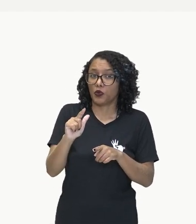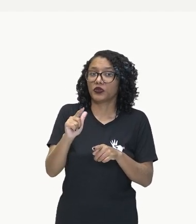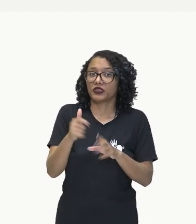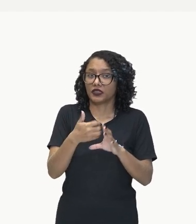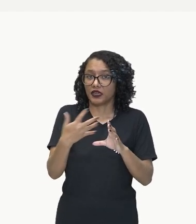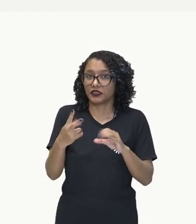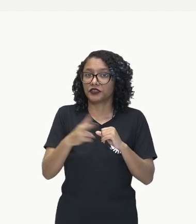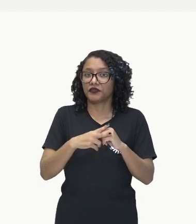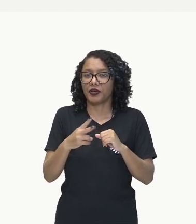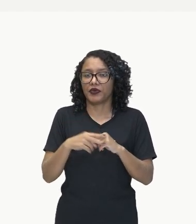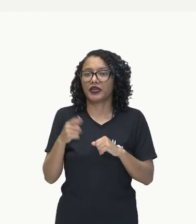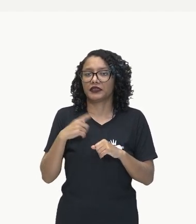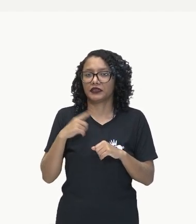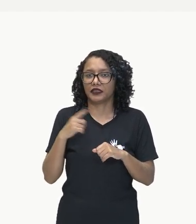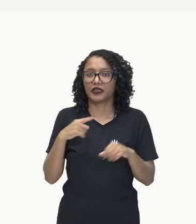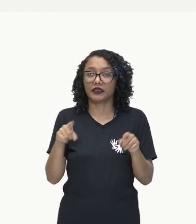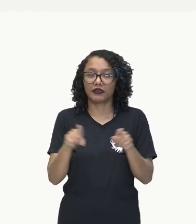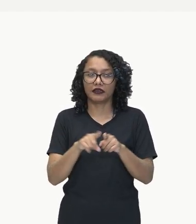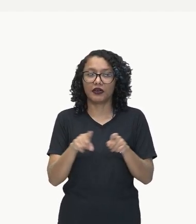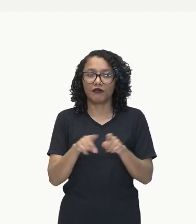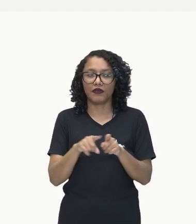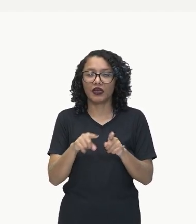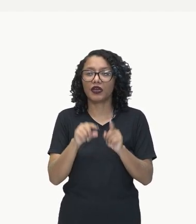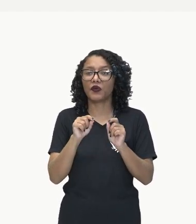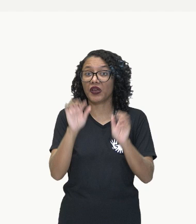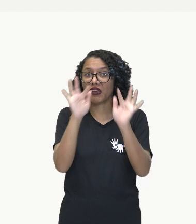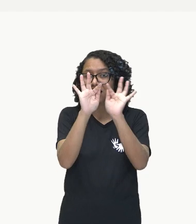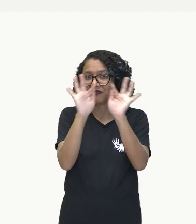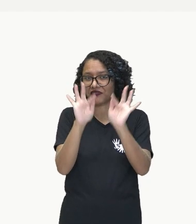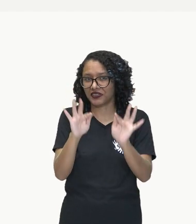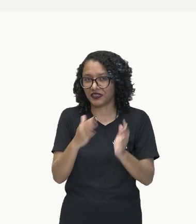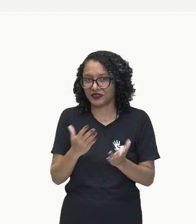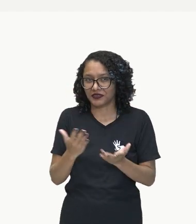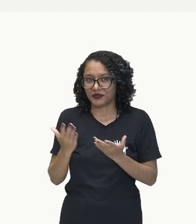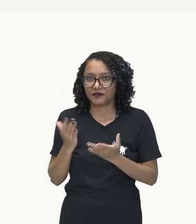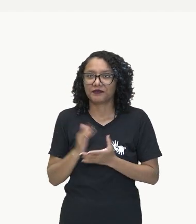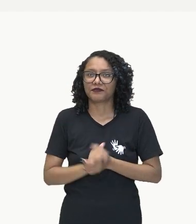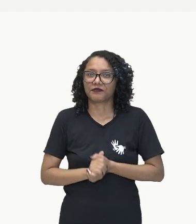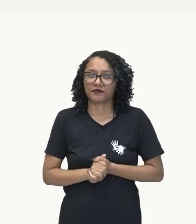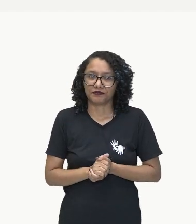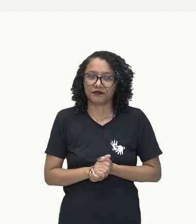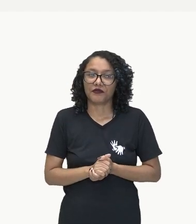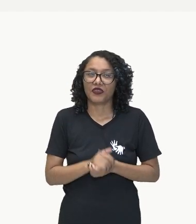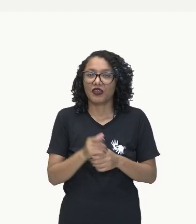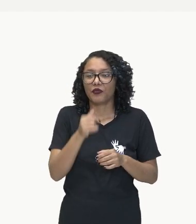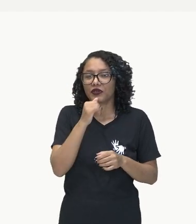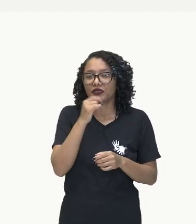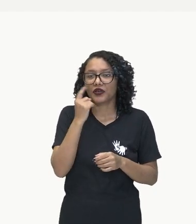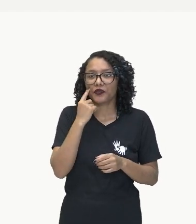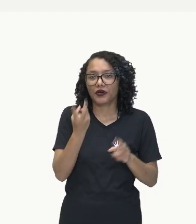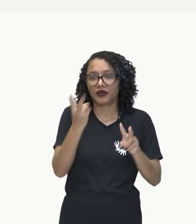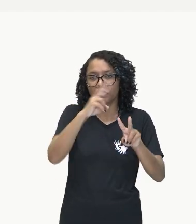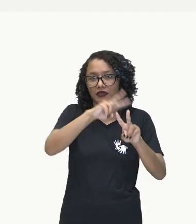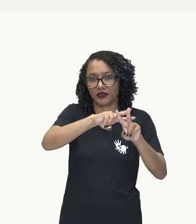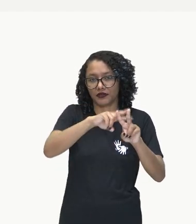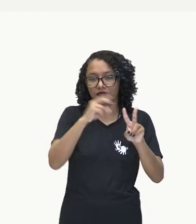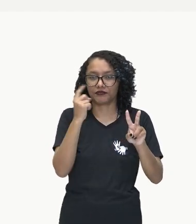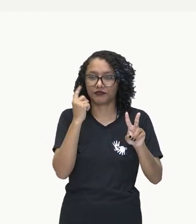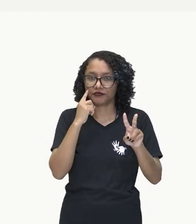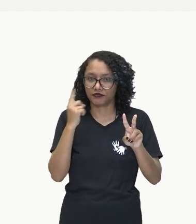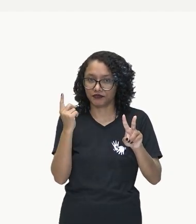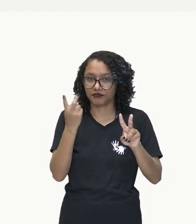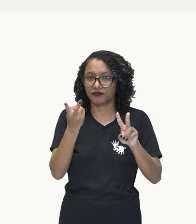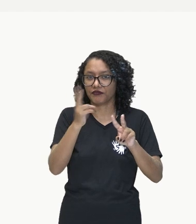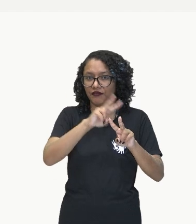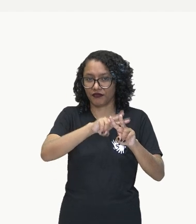com palavras que ajudam a gente a compreender o objetivo dessa propaganda. Então a gente tem uma hashtag, a gente sabe que as hashtags no meio digital elas